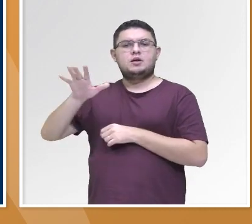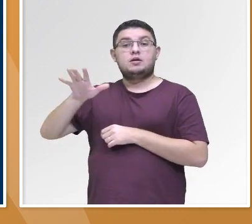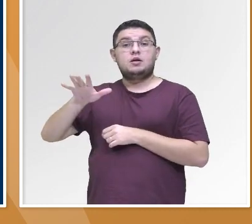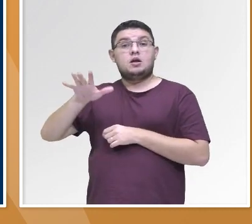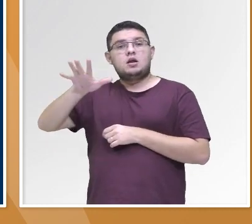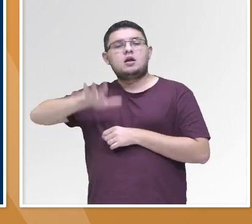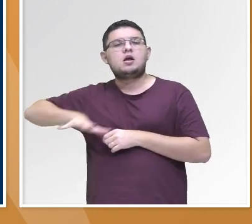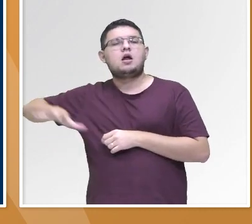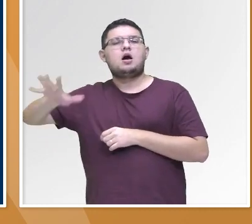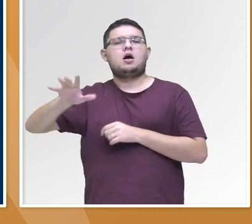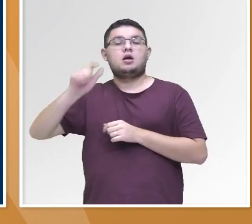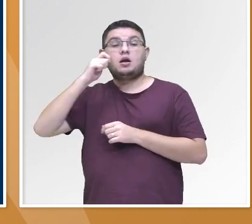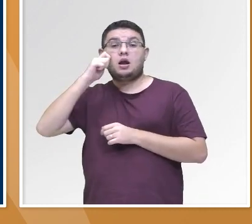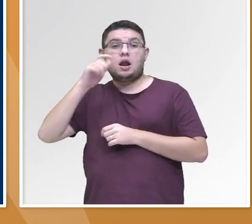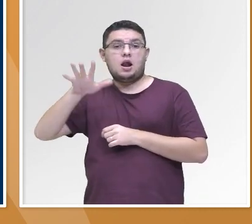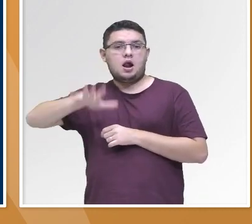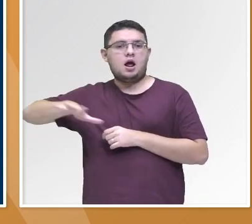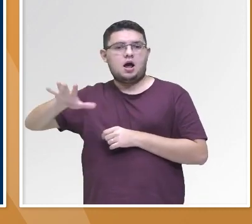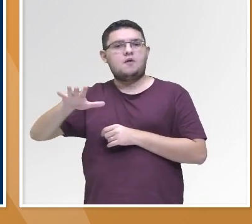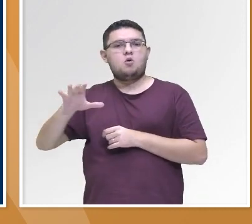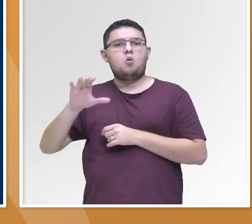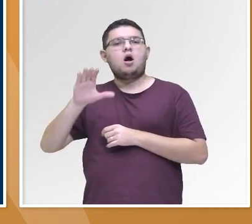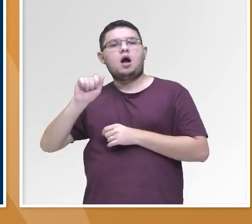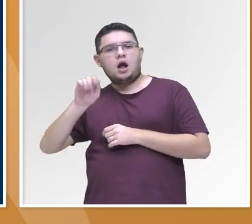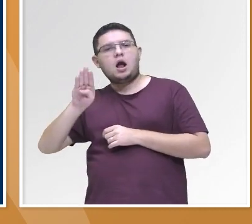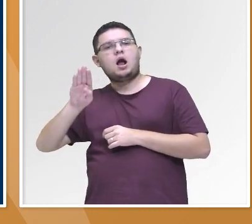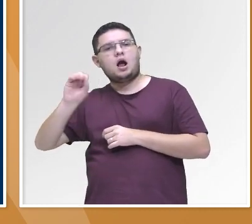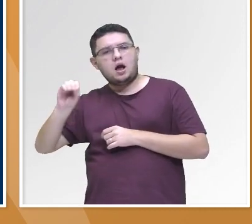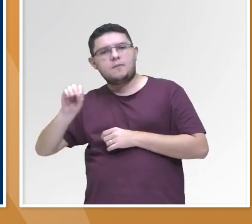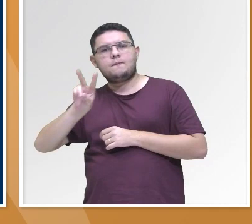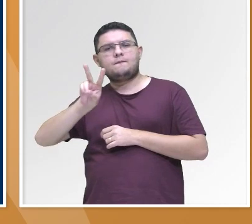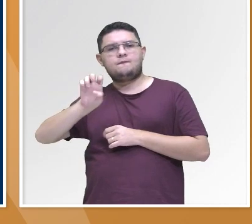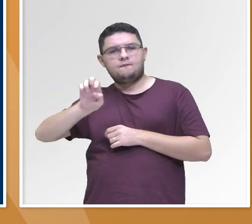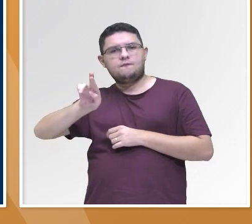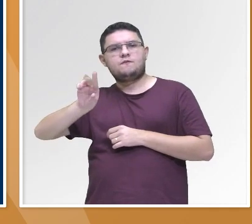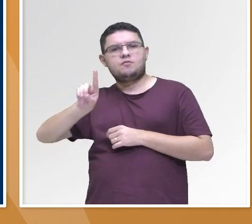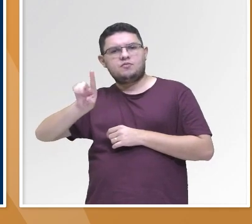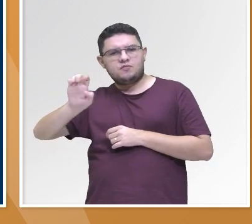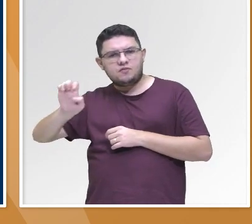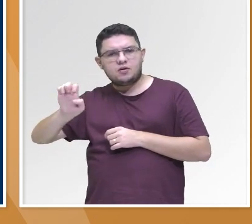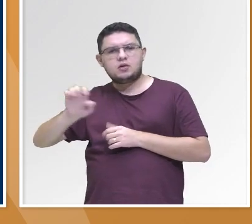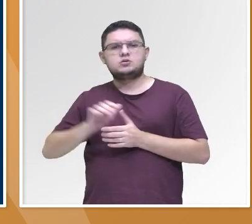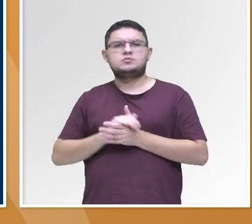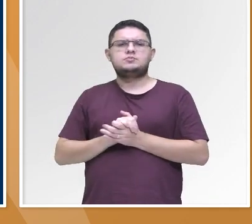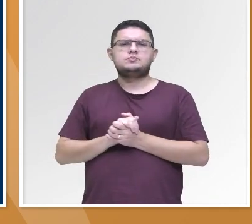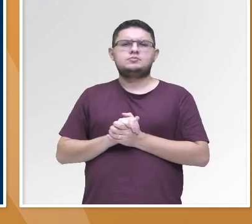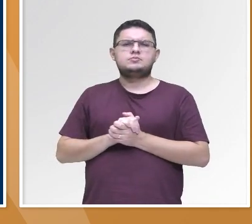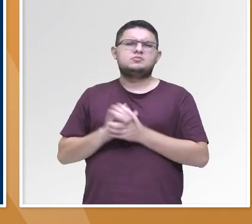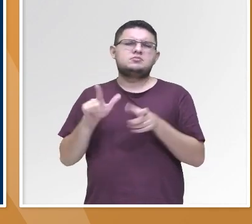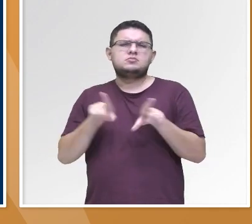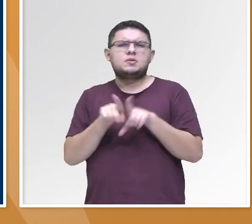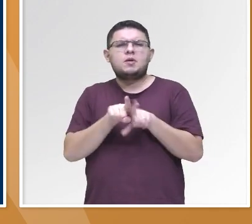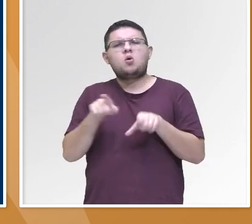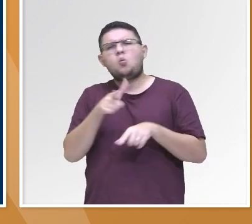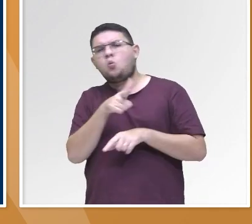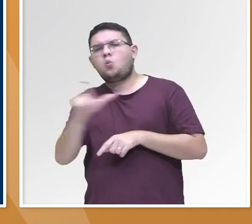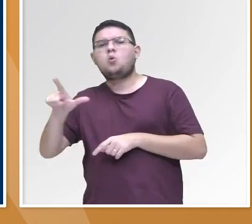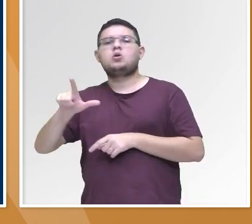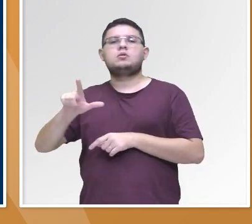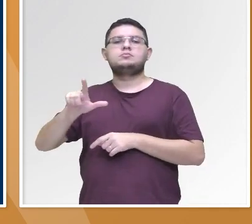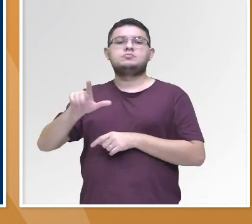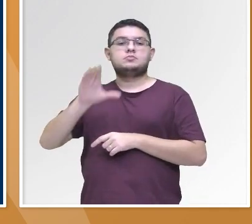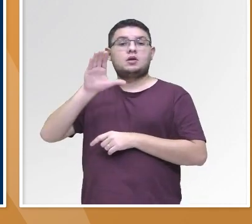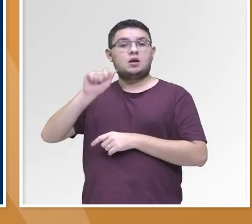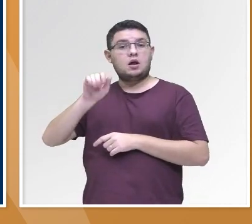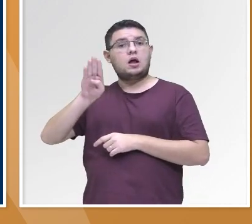Cabo da Boa Esperança. E ainda da costa oriental, Moçambique. Peraí, professor, costa de onde? De alguma ilha? De